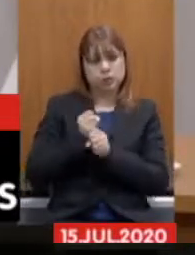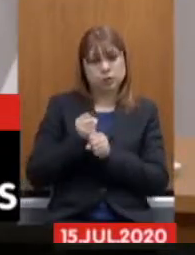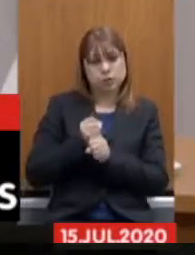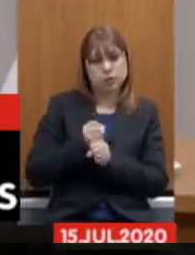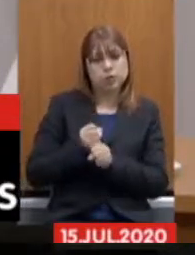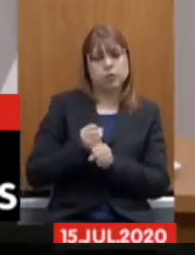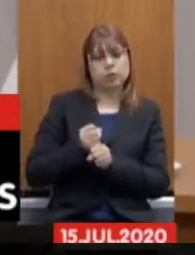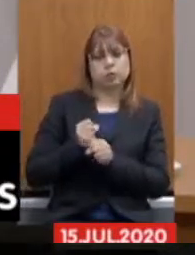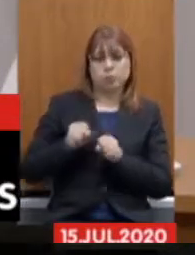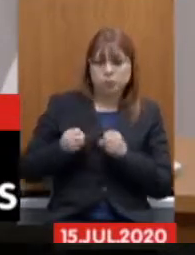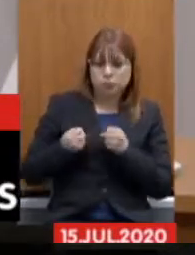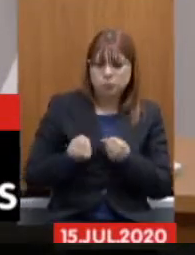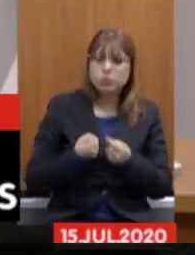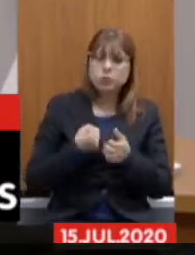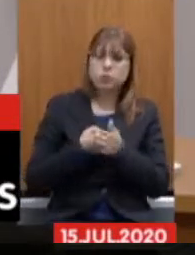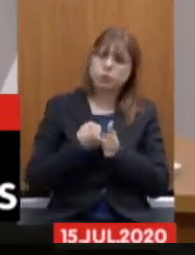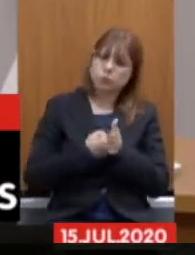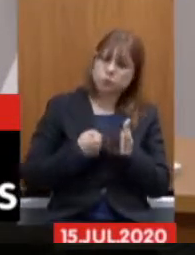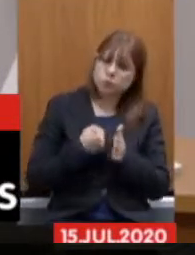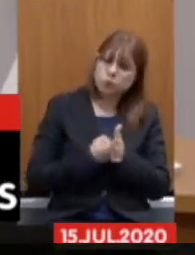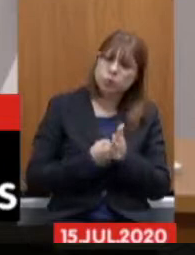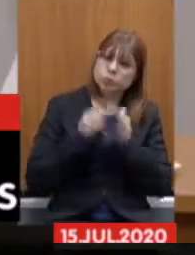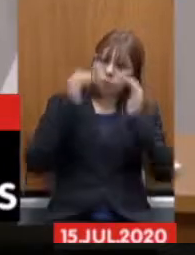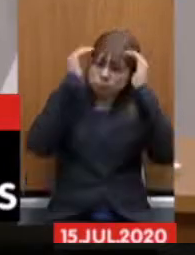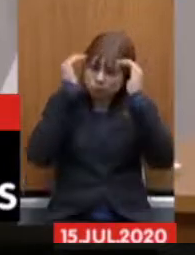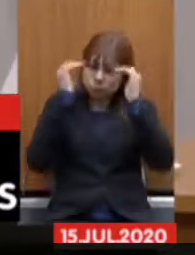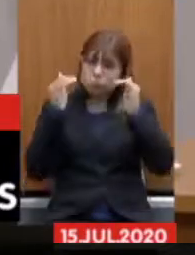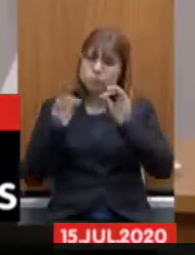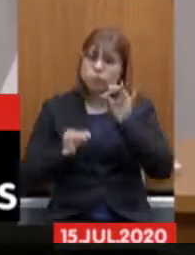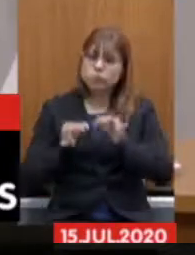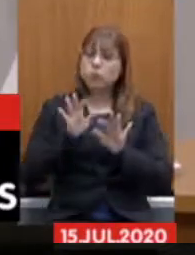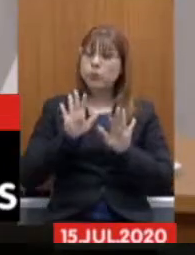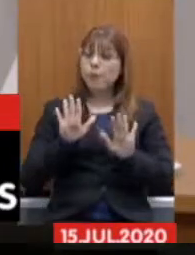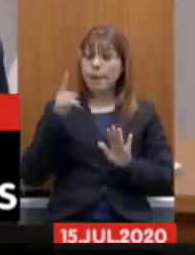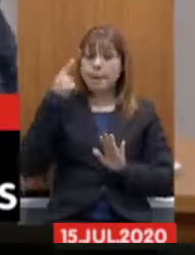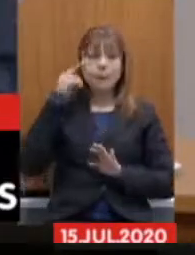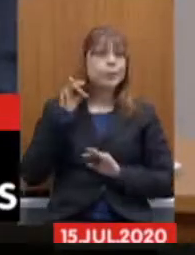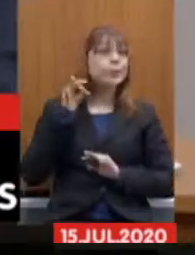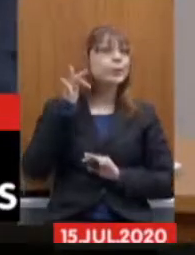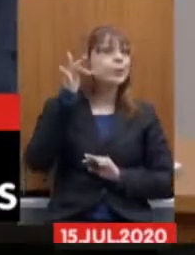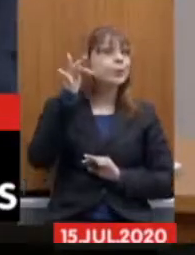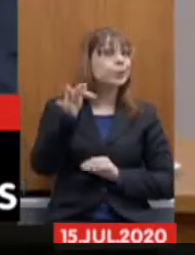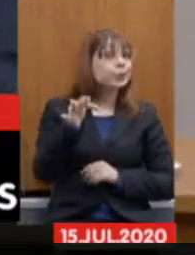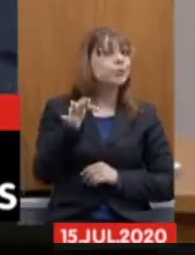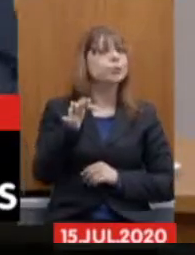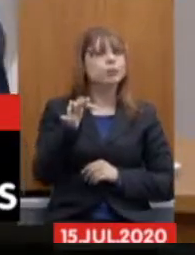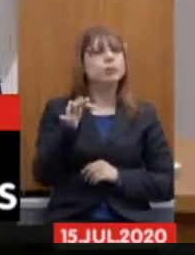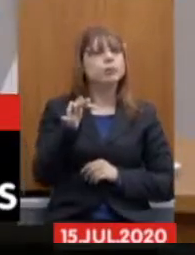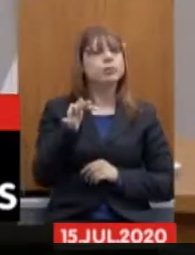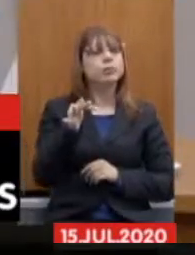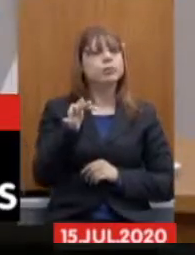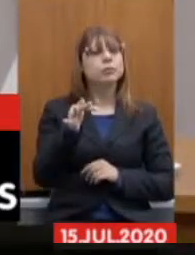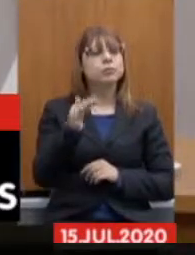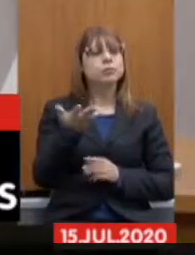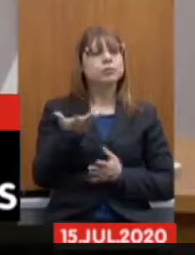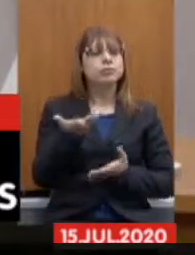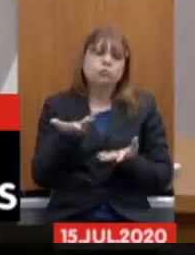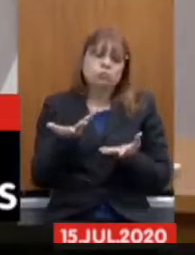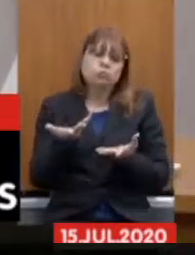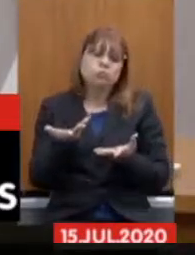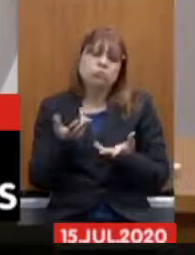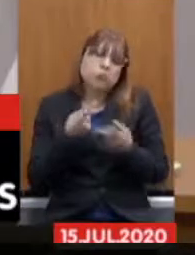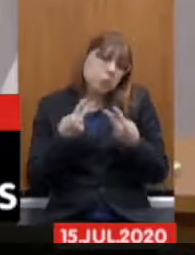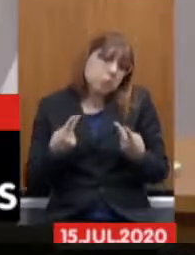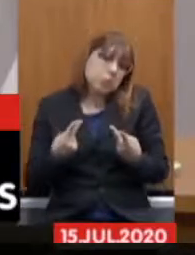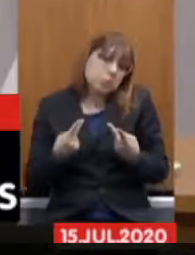muita luta com muita dedicação ao tribunal mas visando lá no futuro pensando no futuro que algo poderia